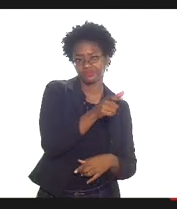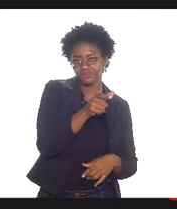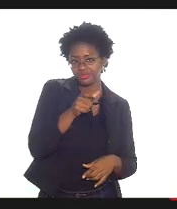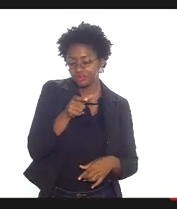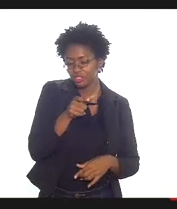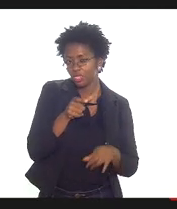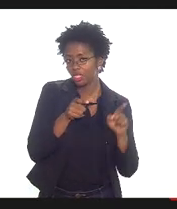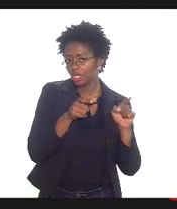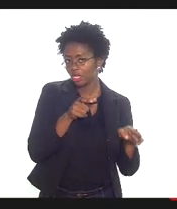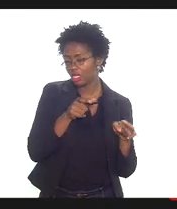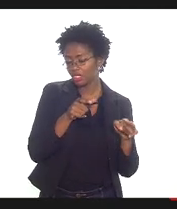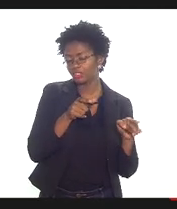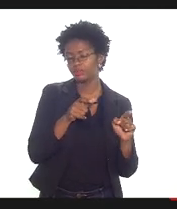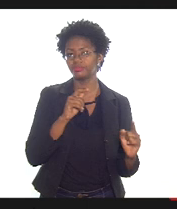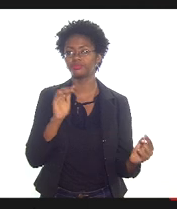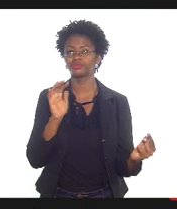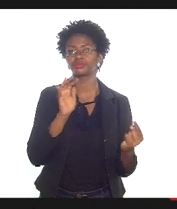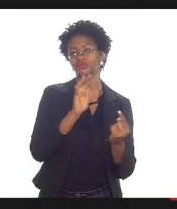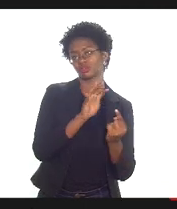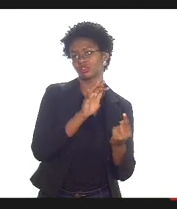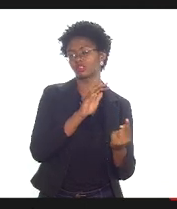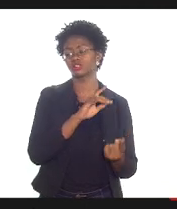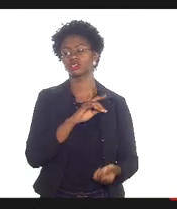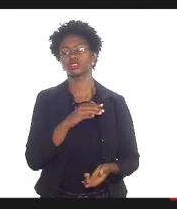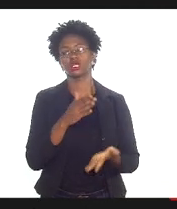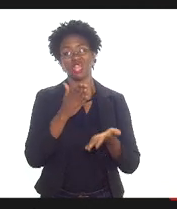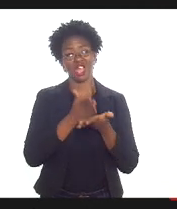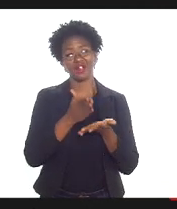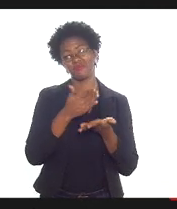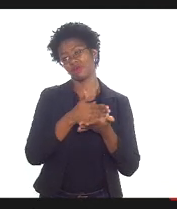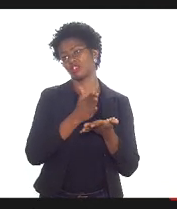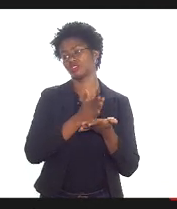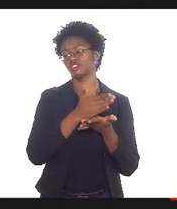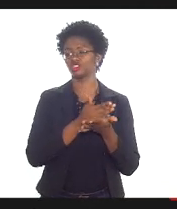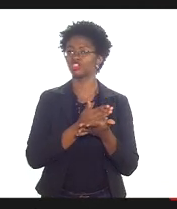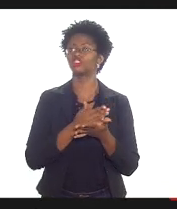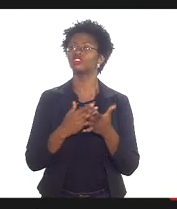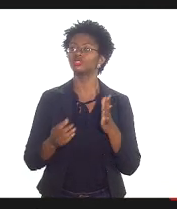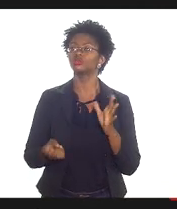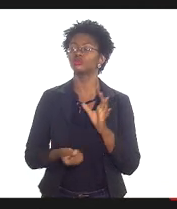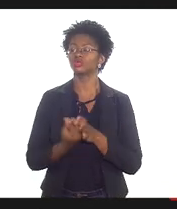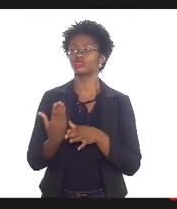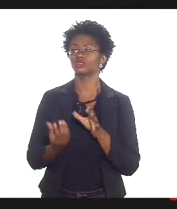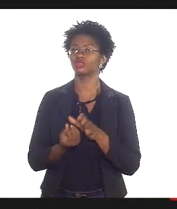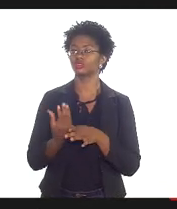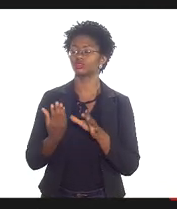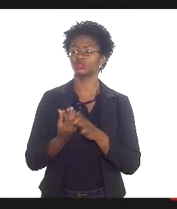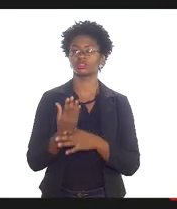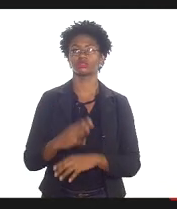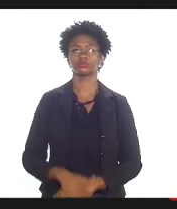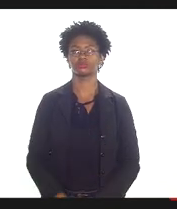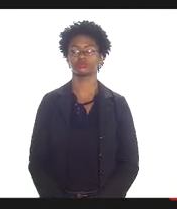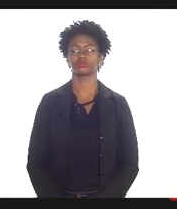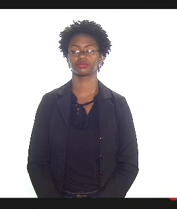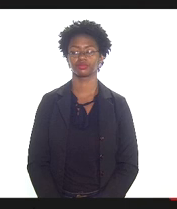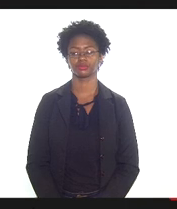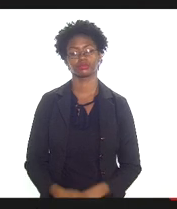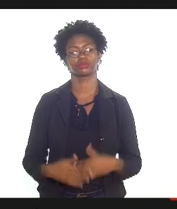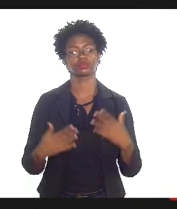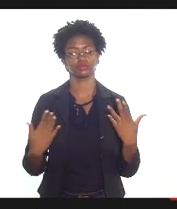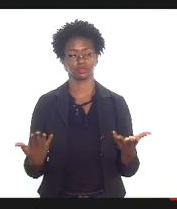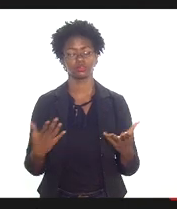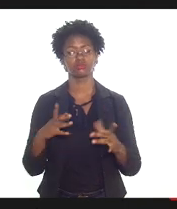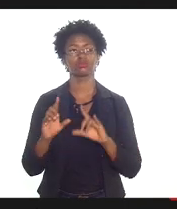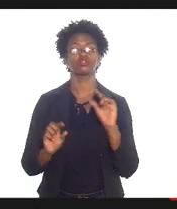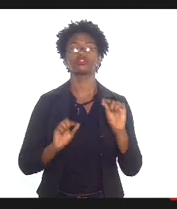ser afeta à partilha de produção e, portanto, ao excedente da cessão onerosa. Bom, o que,